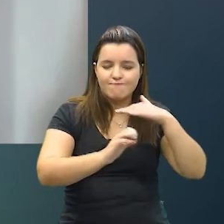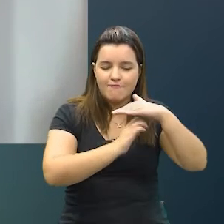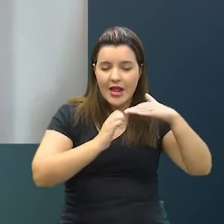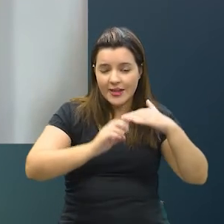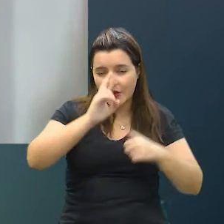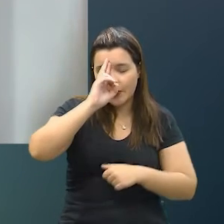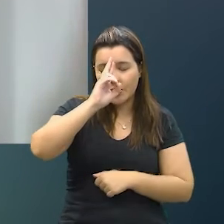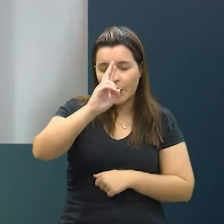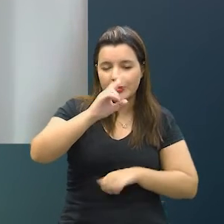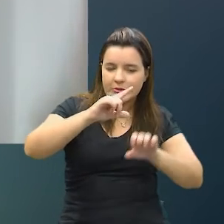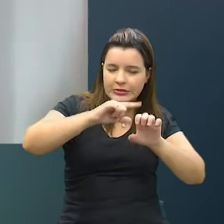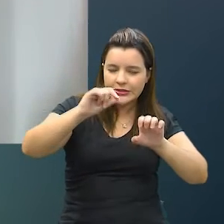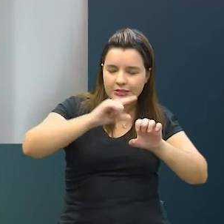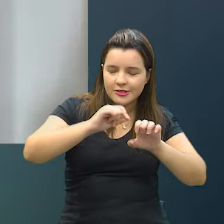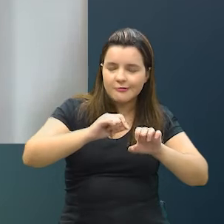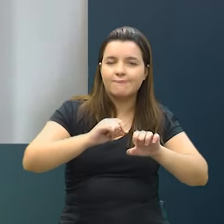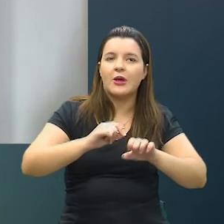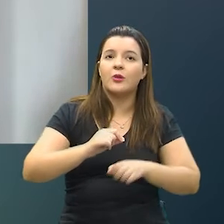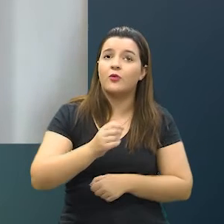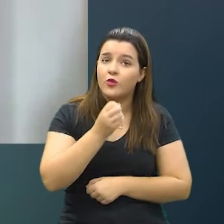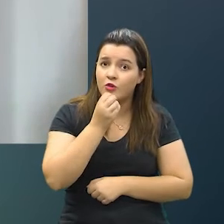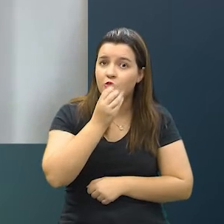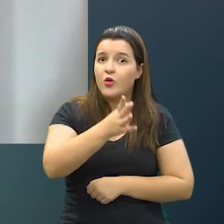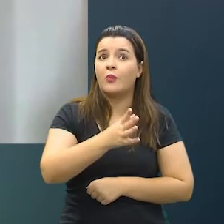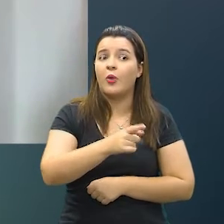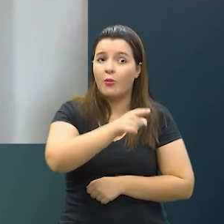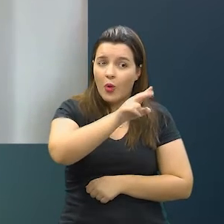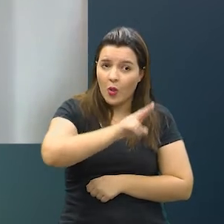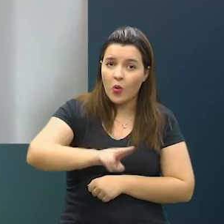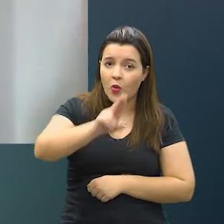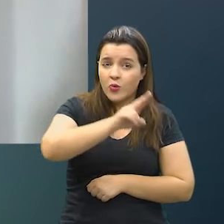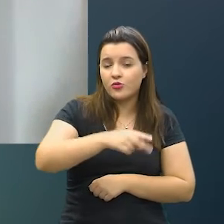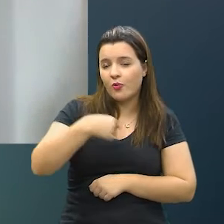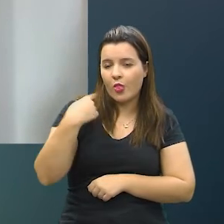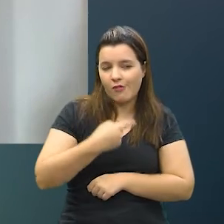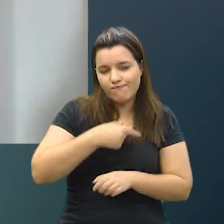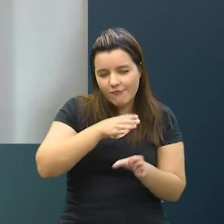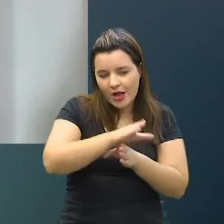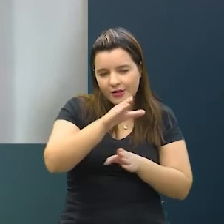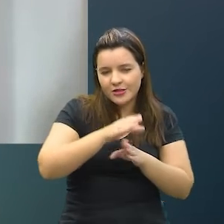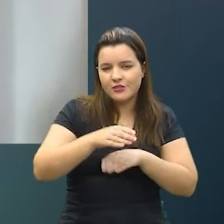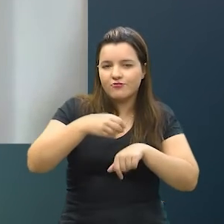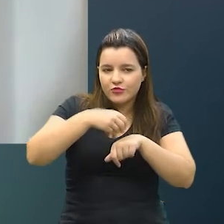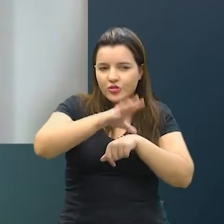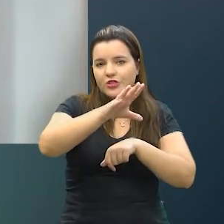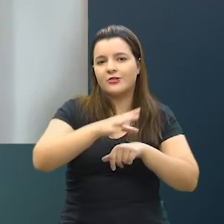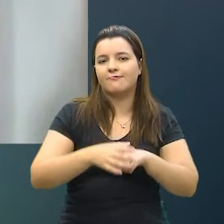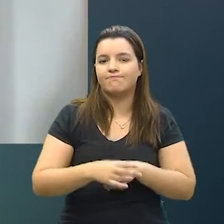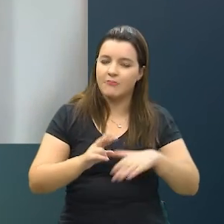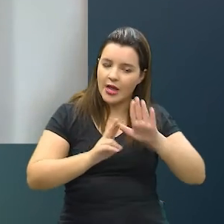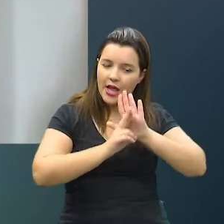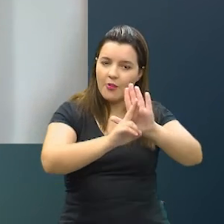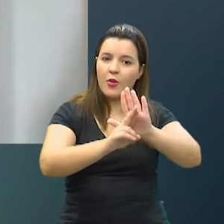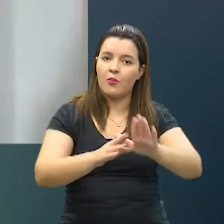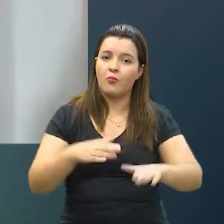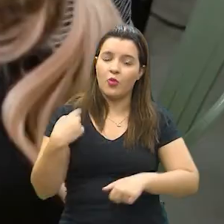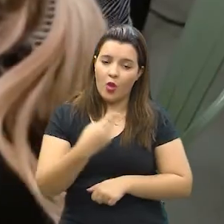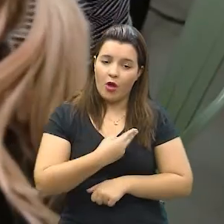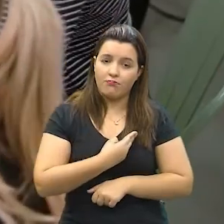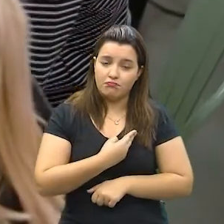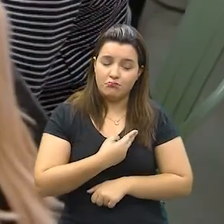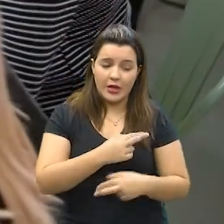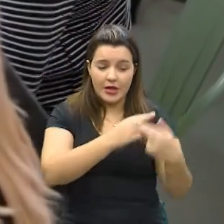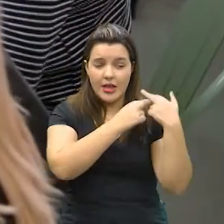assim, né, foi bastante útil para eles e acho que também assim representa o nosso papel, né? O Sebrae assim,